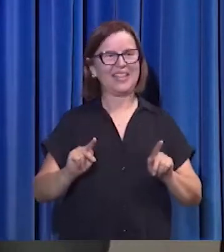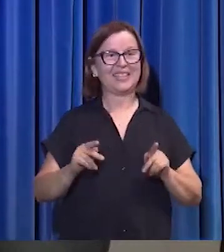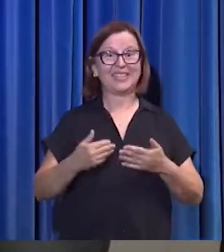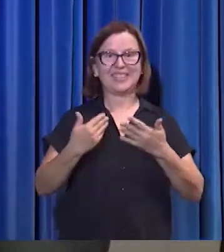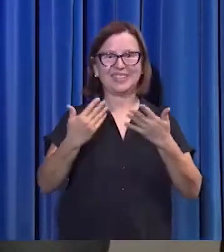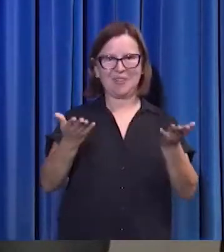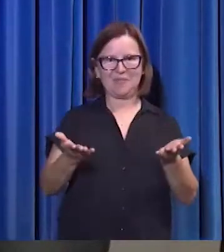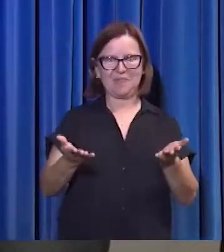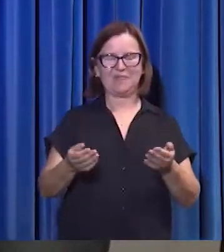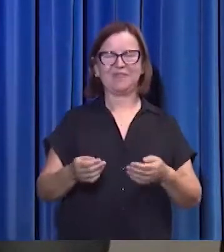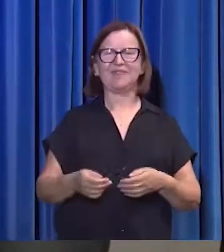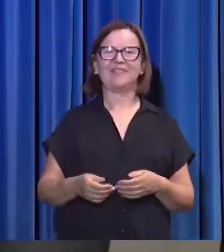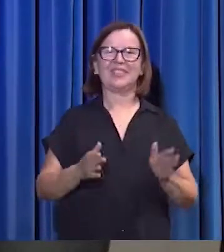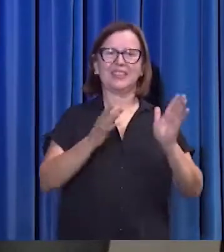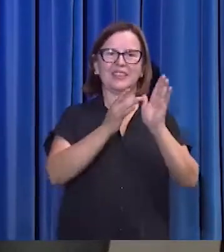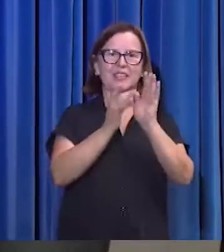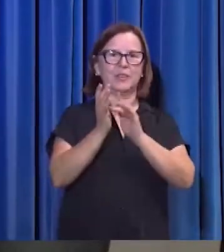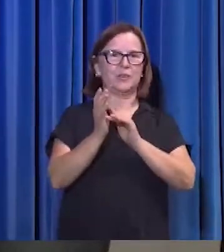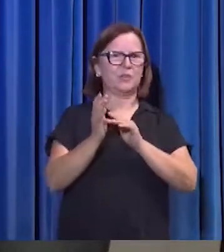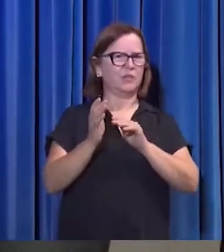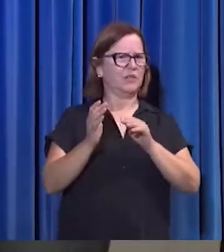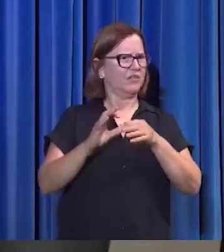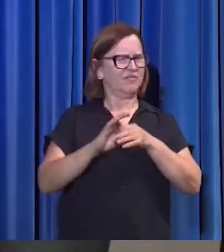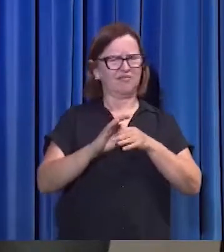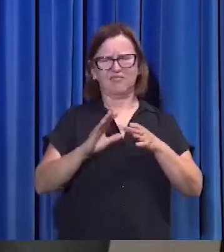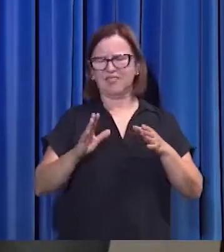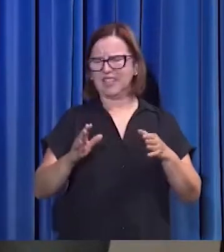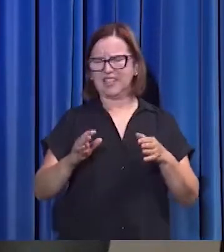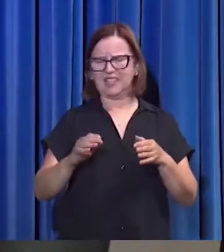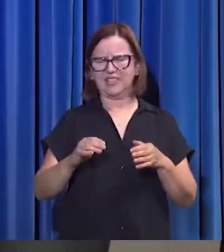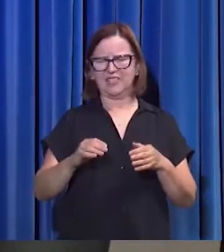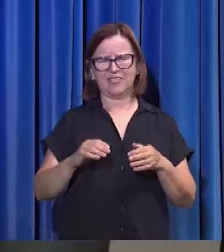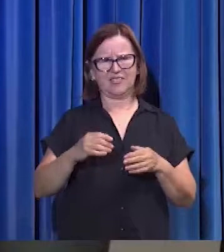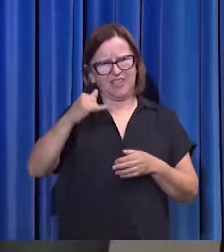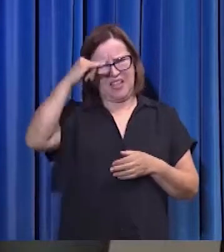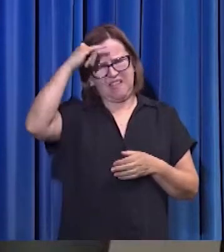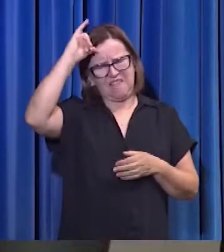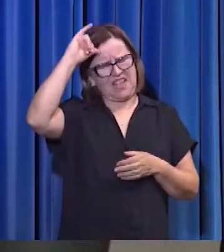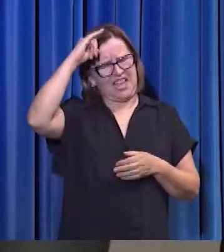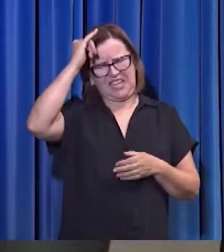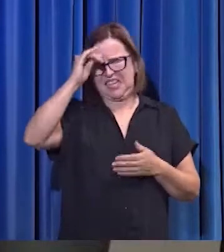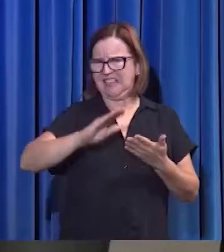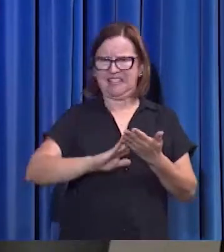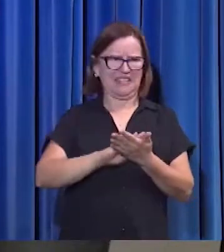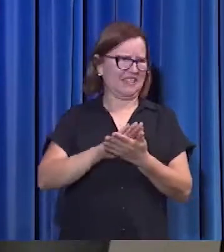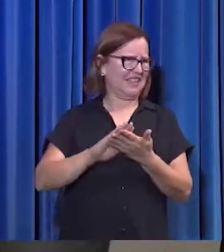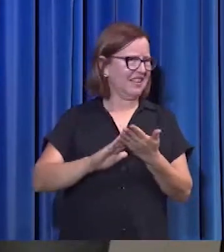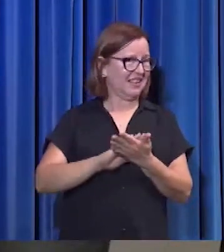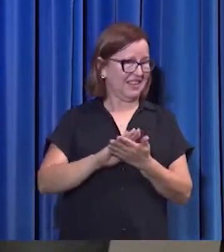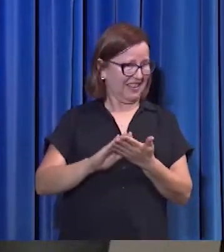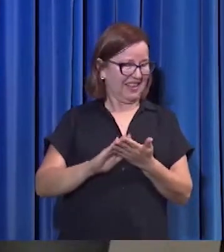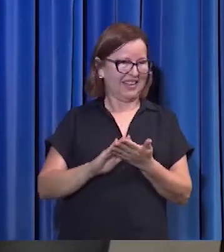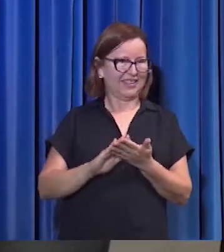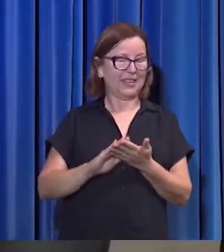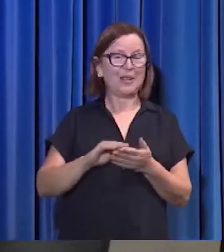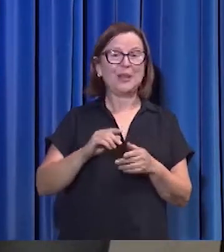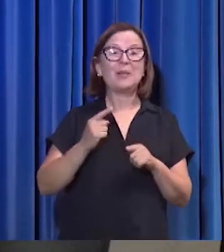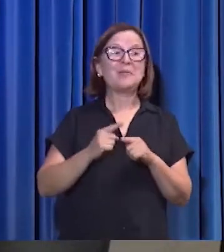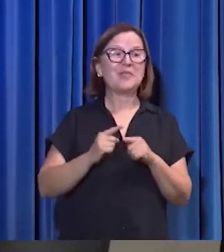Ele não deixou nenhum patrimônio deste mundo para os discípulos, porque o seu